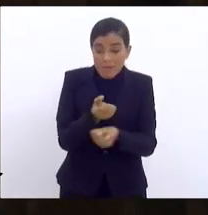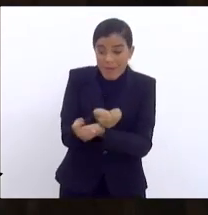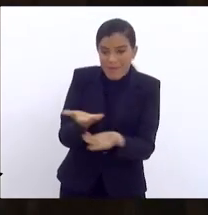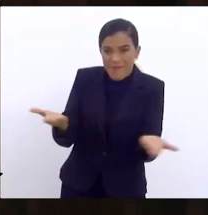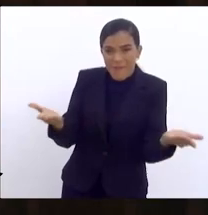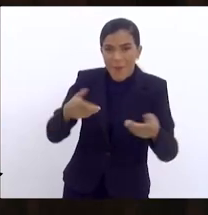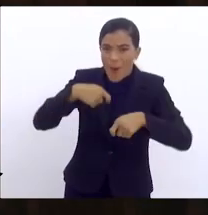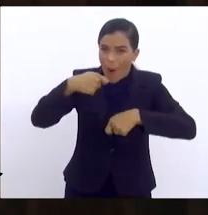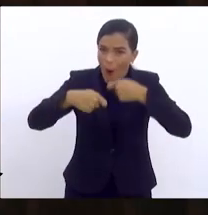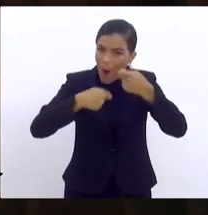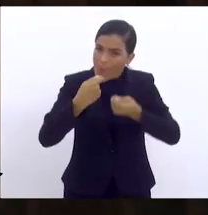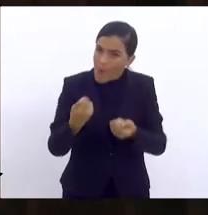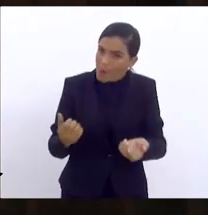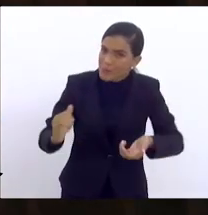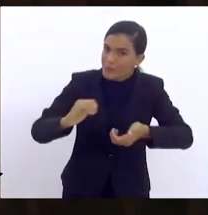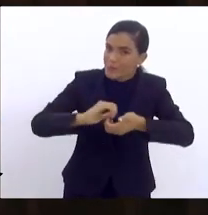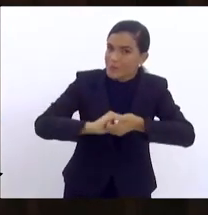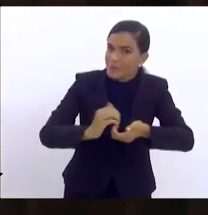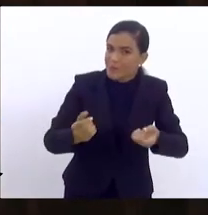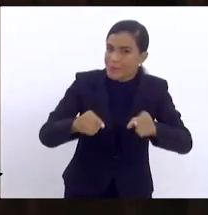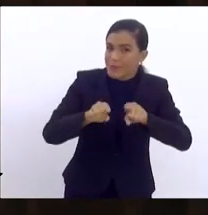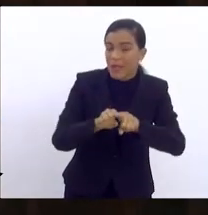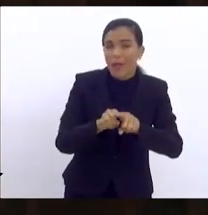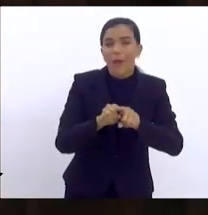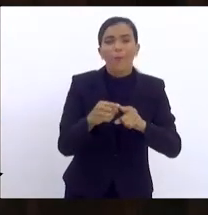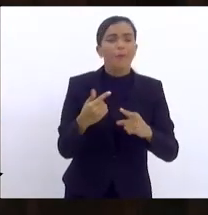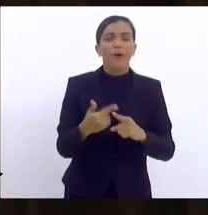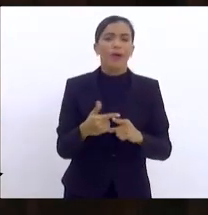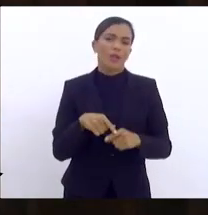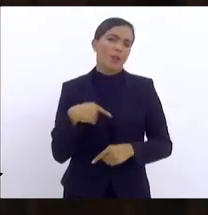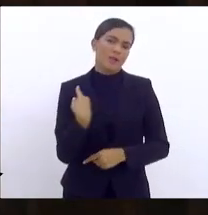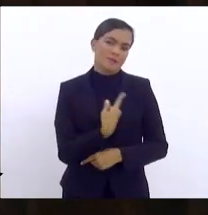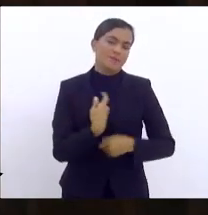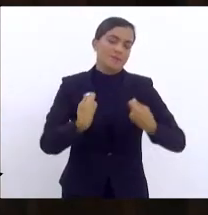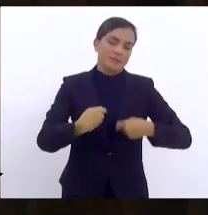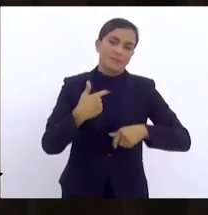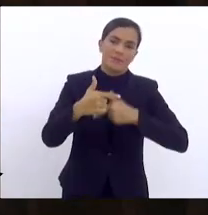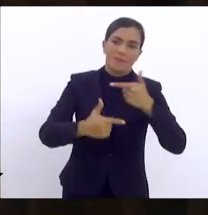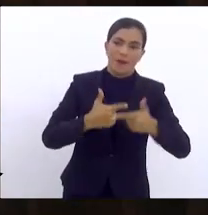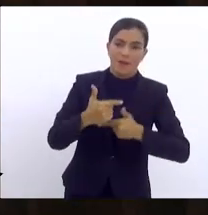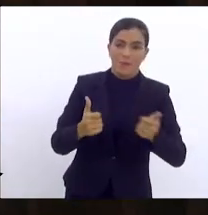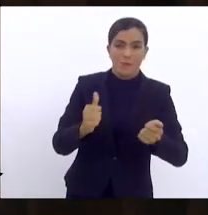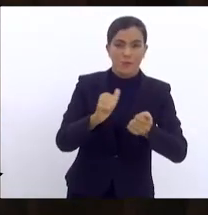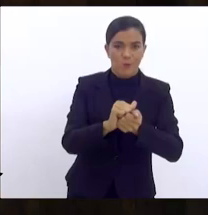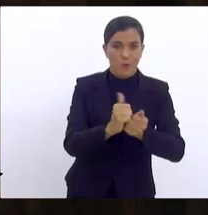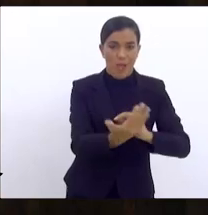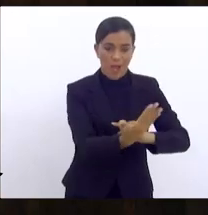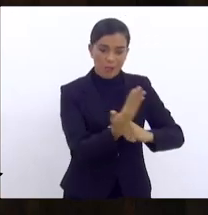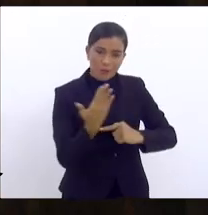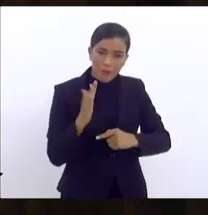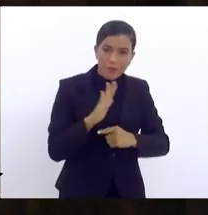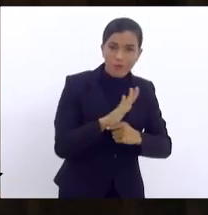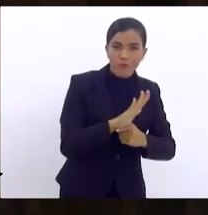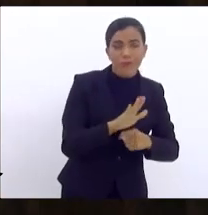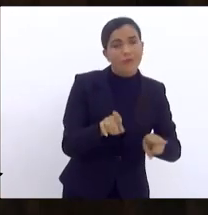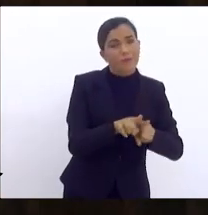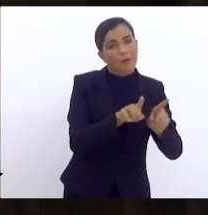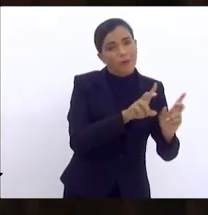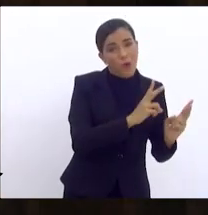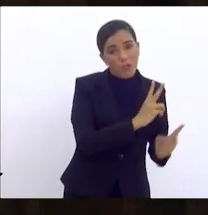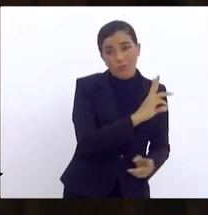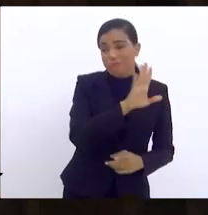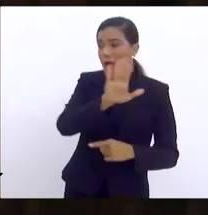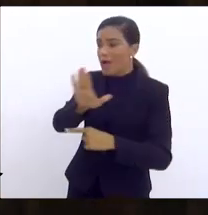de integração para que juntos possamos ajudar um outro com isso ajudar a sociedade